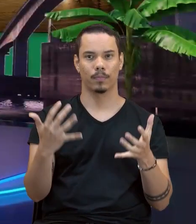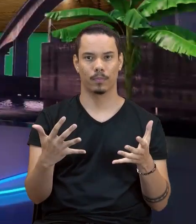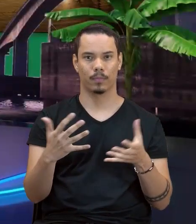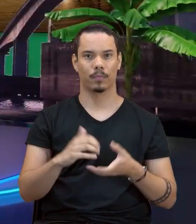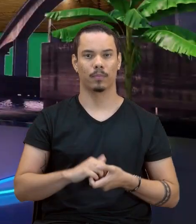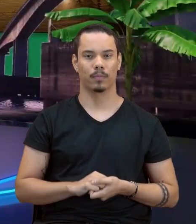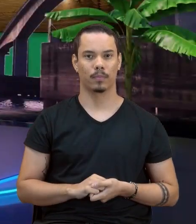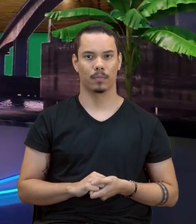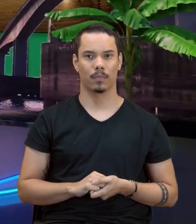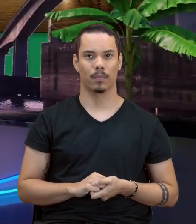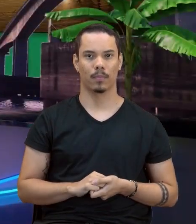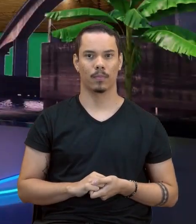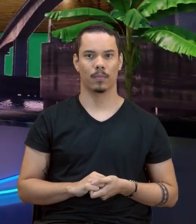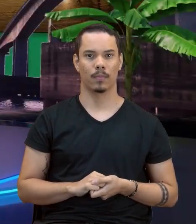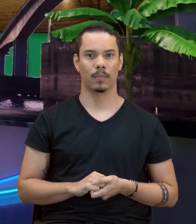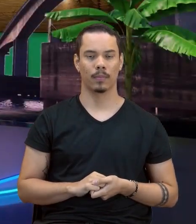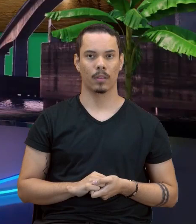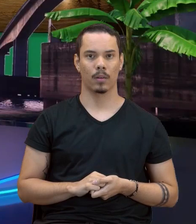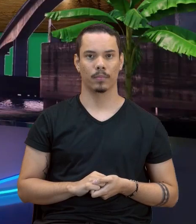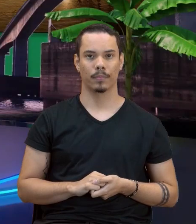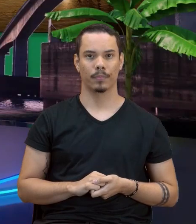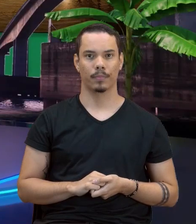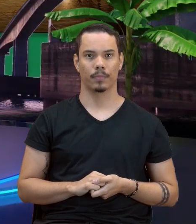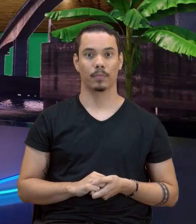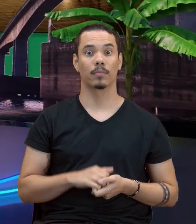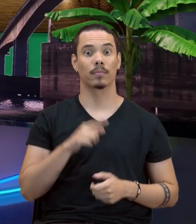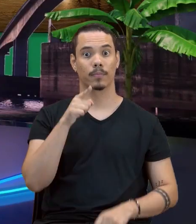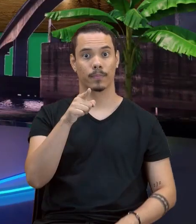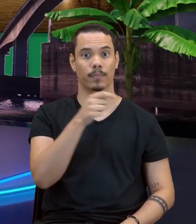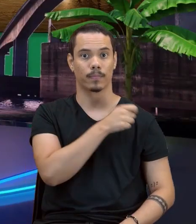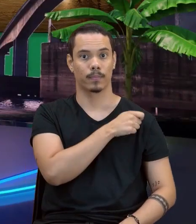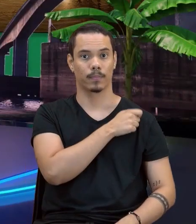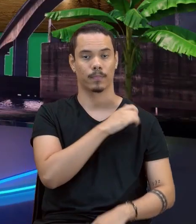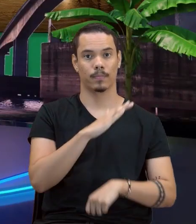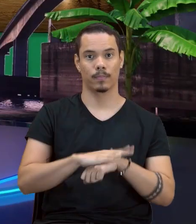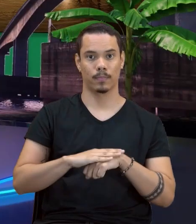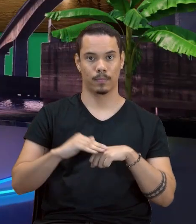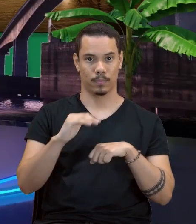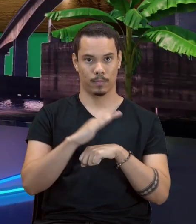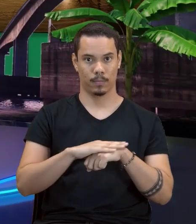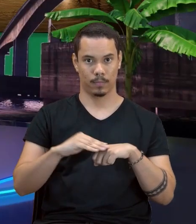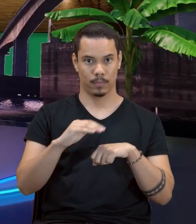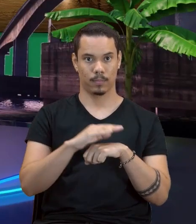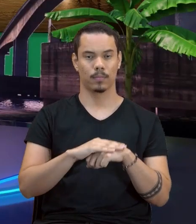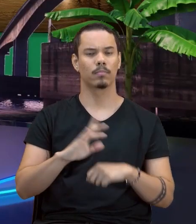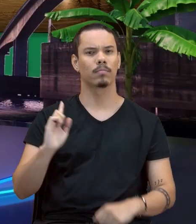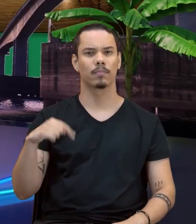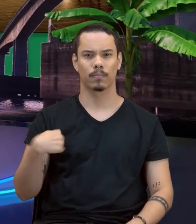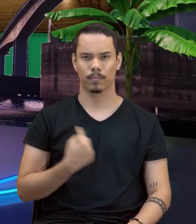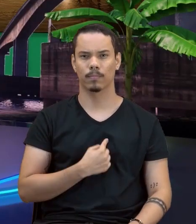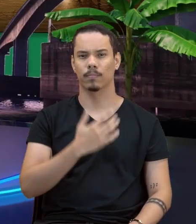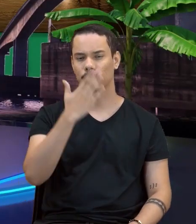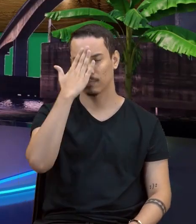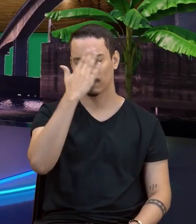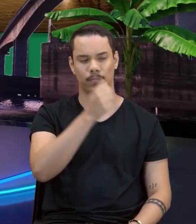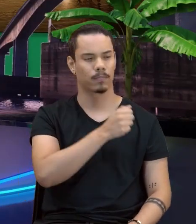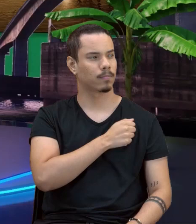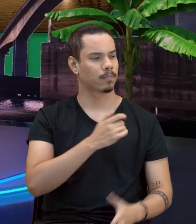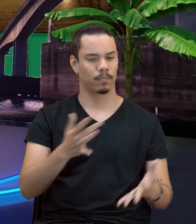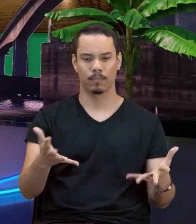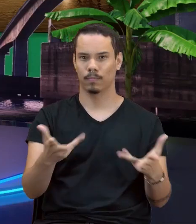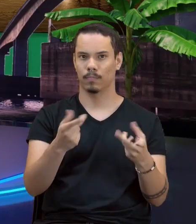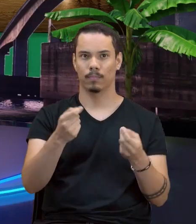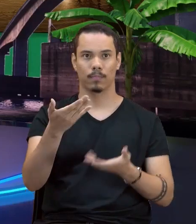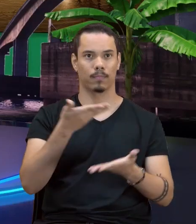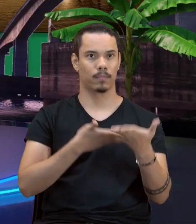tela. Rogério, nosso querido aluno, ele é um... Nós sabemos que são alunos tops, né? Claro. Mediação, você